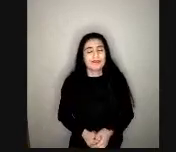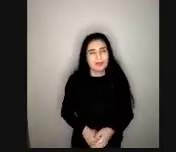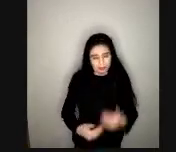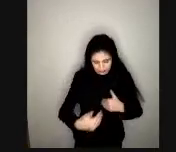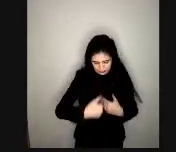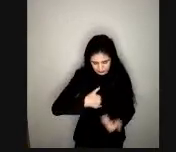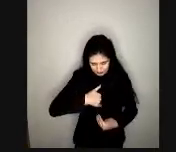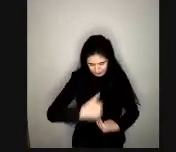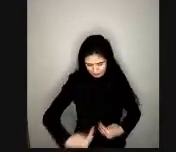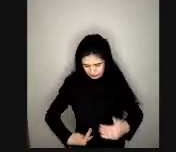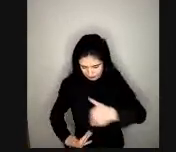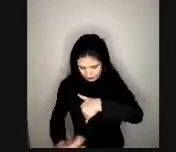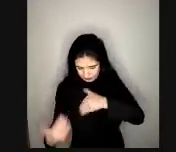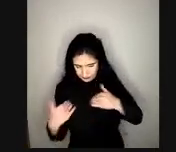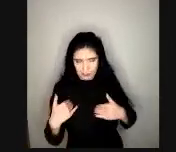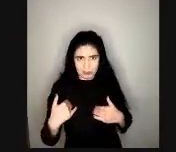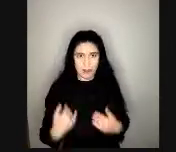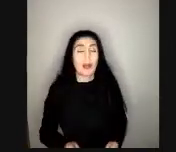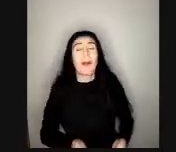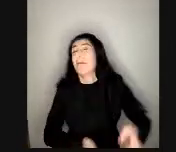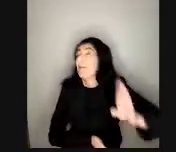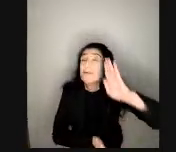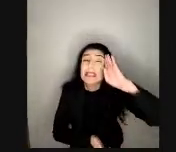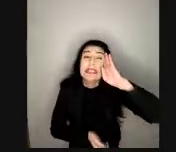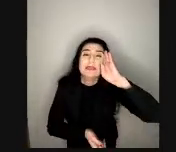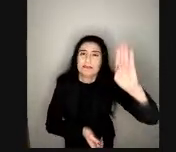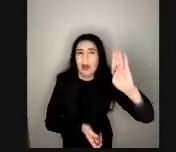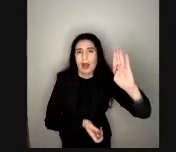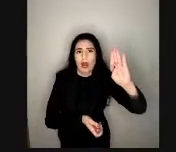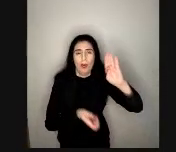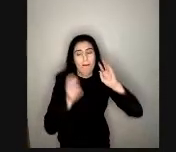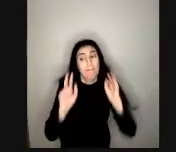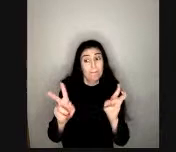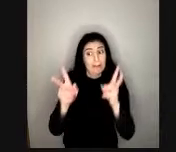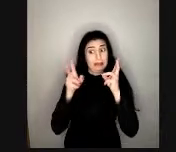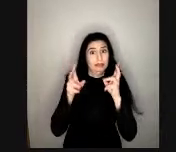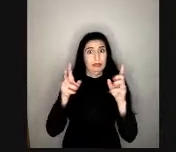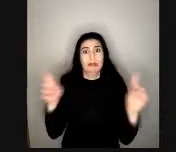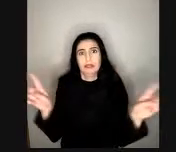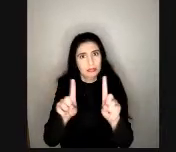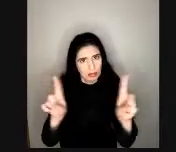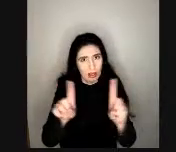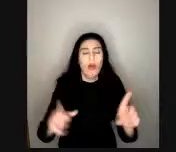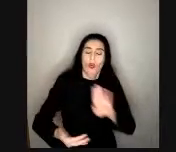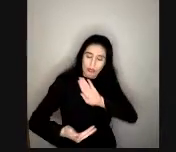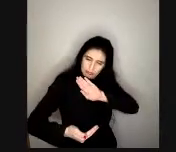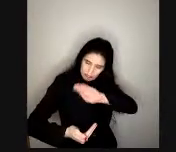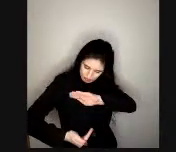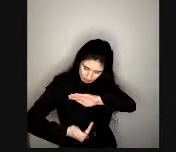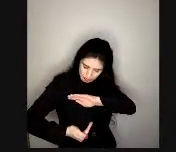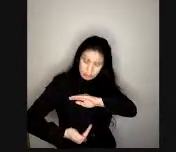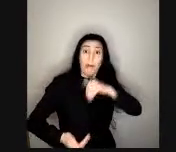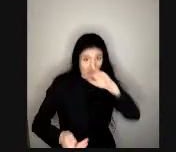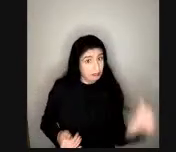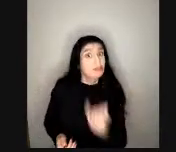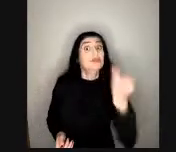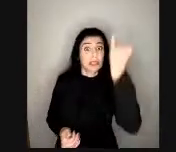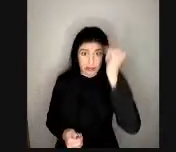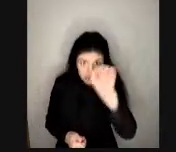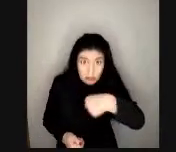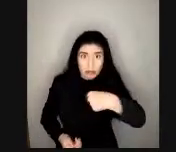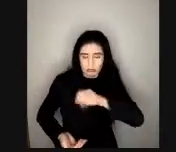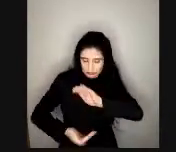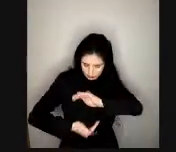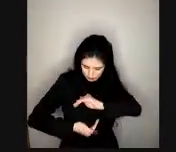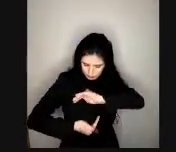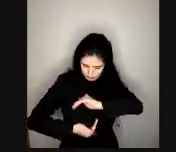como método principal de diagnóstico precoce. A mamografia é o que a gente tem que fazer. Mas eu acho que é mais esse